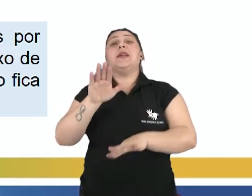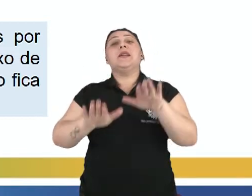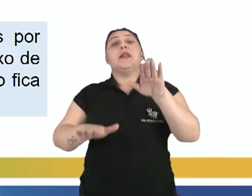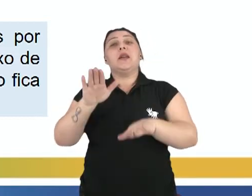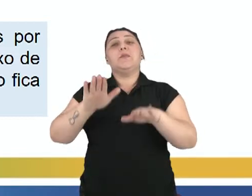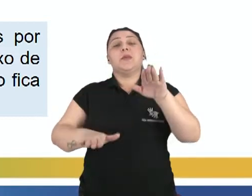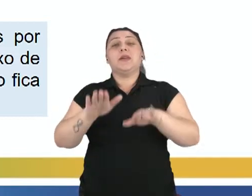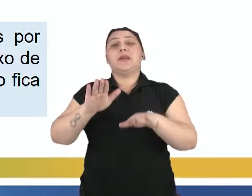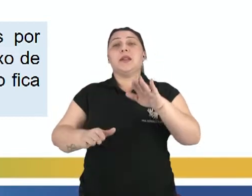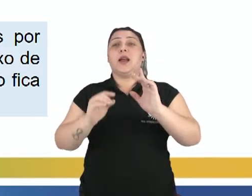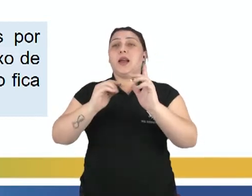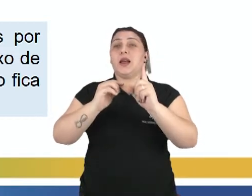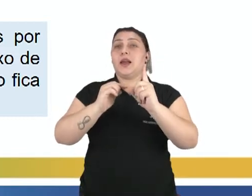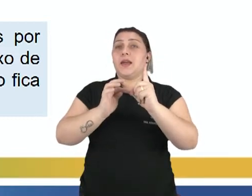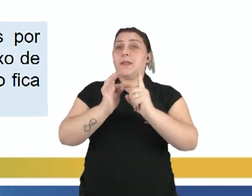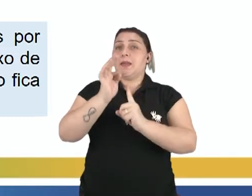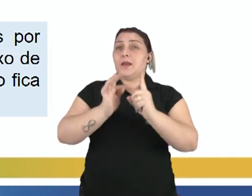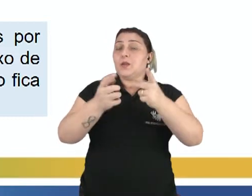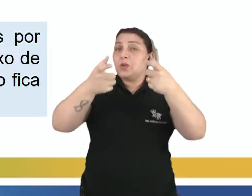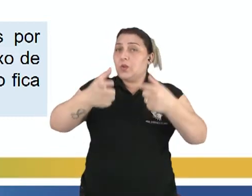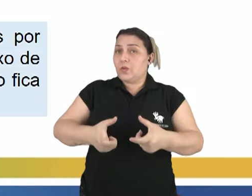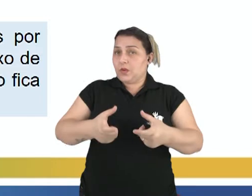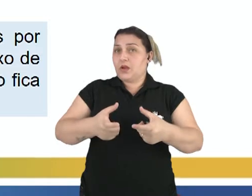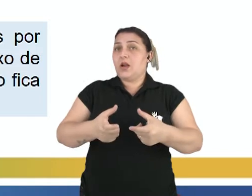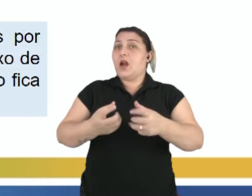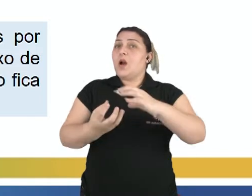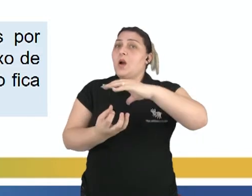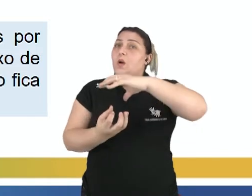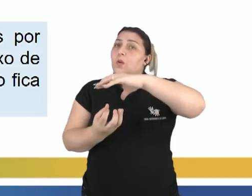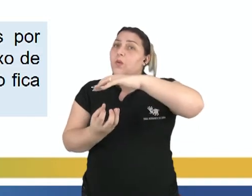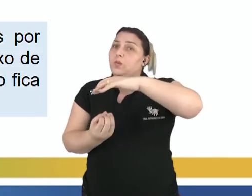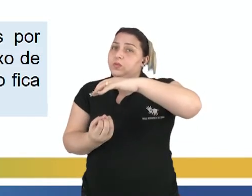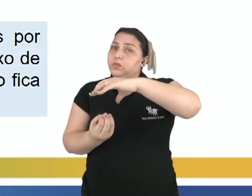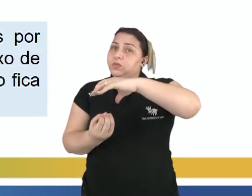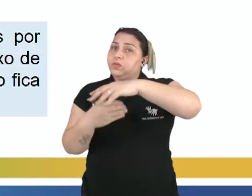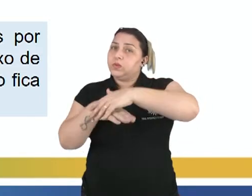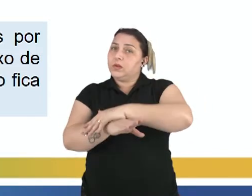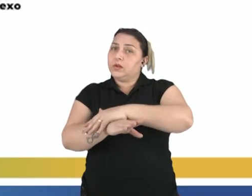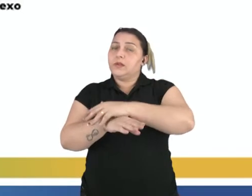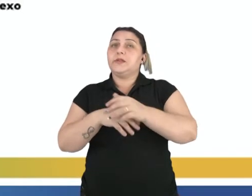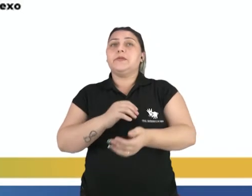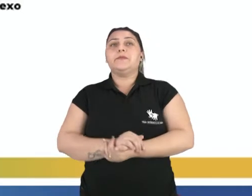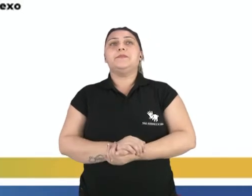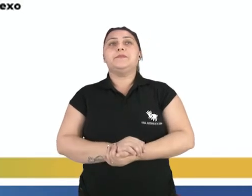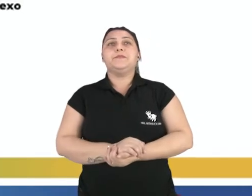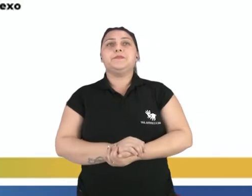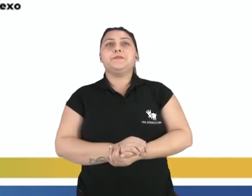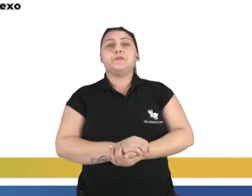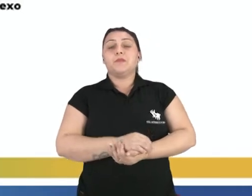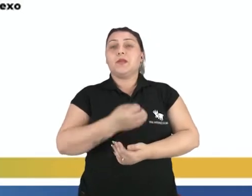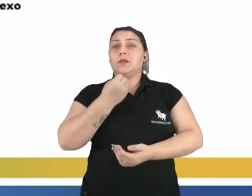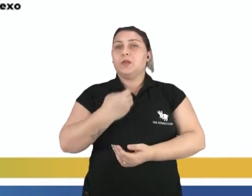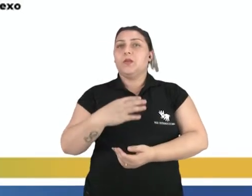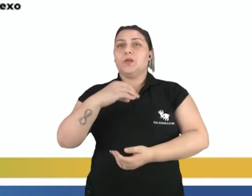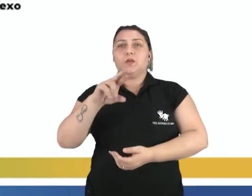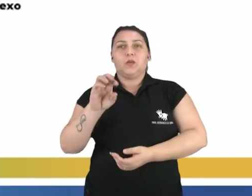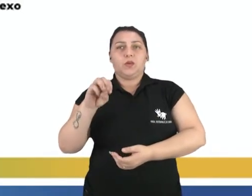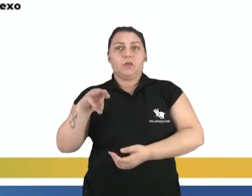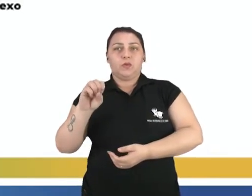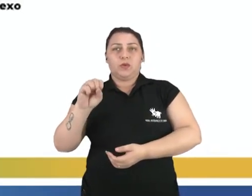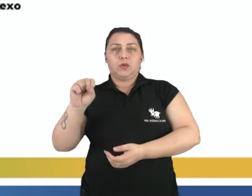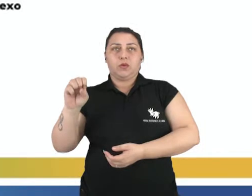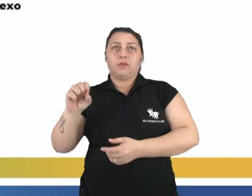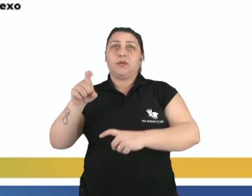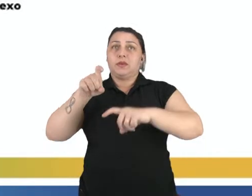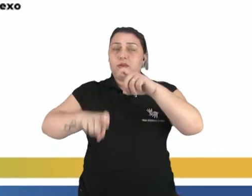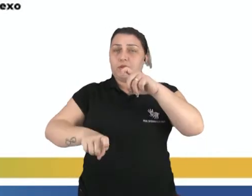de acordo com a temperatura do ambiente, o qual o ovo fica incubado. Olha só que interessante. Bom, os cromossomos sexuais,